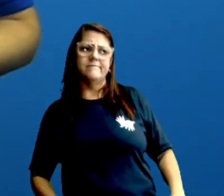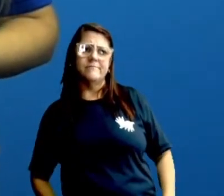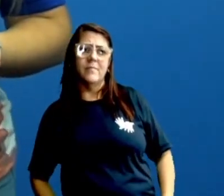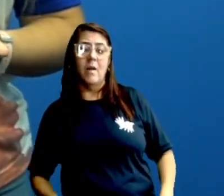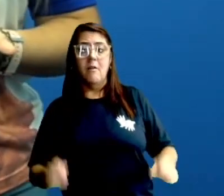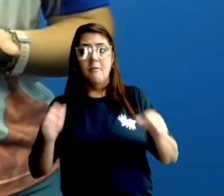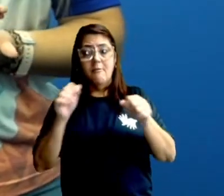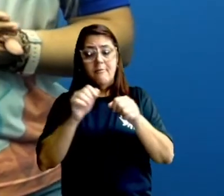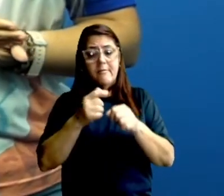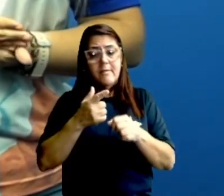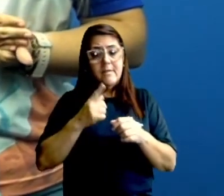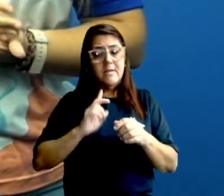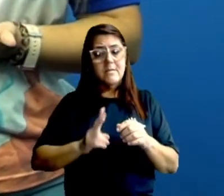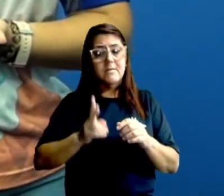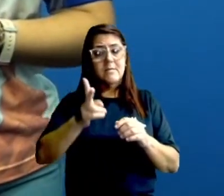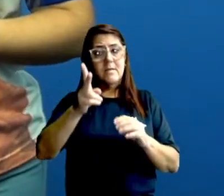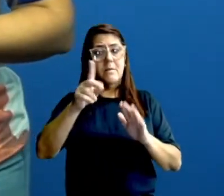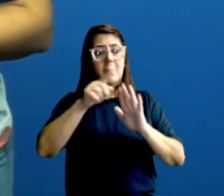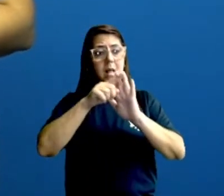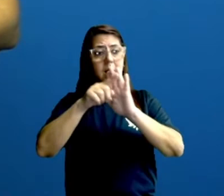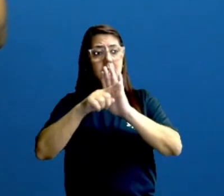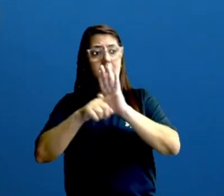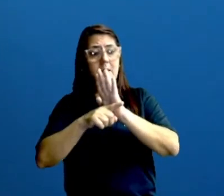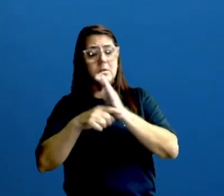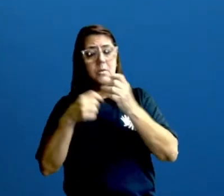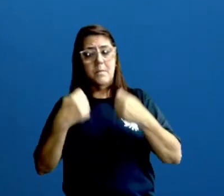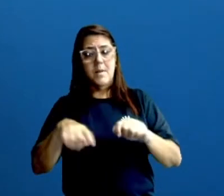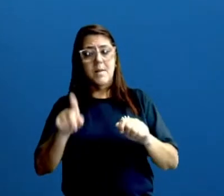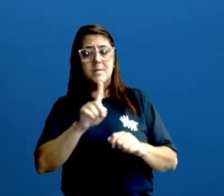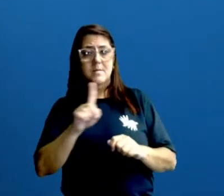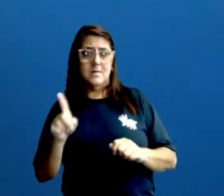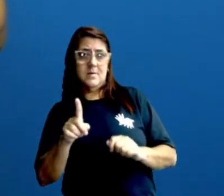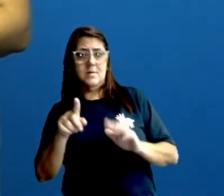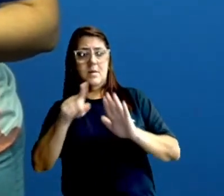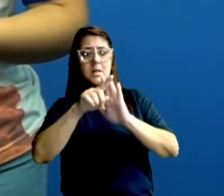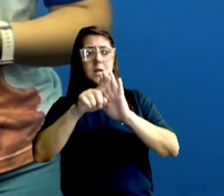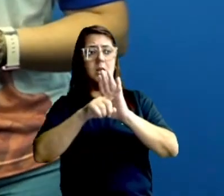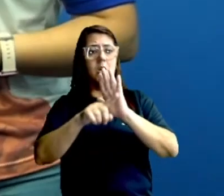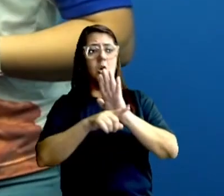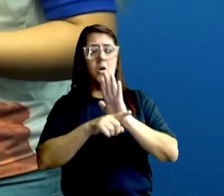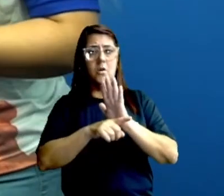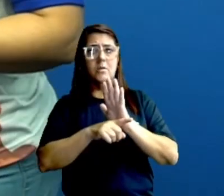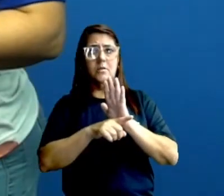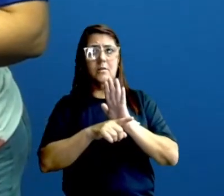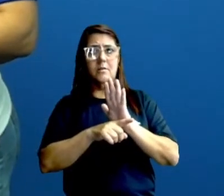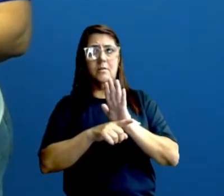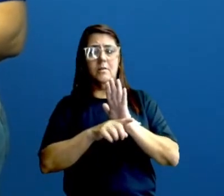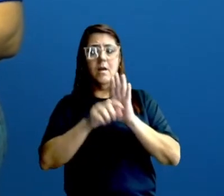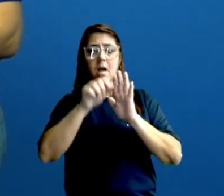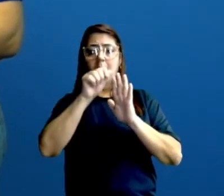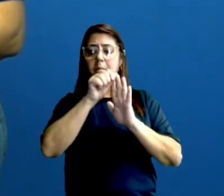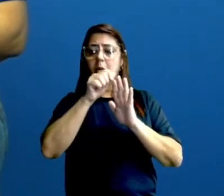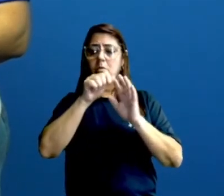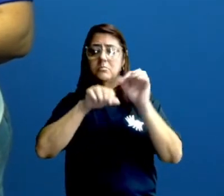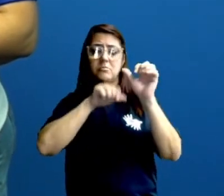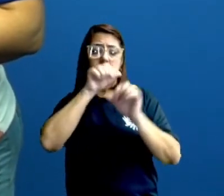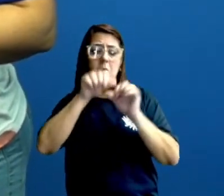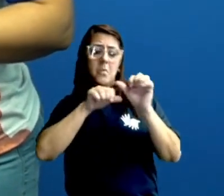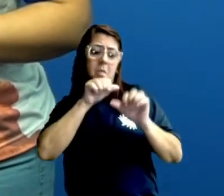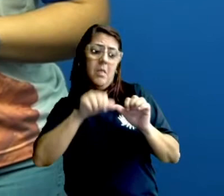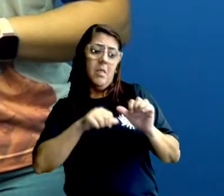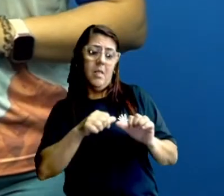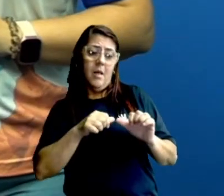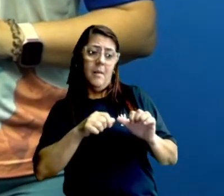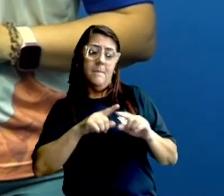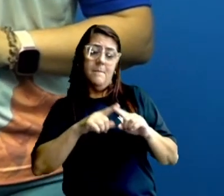quero dizer que nem toda lista precisa estar em ordem alfabética. Ela pode seguir ordem de importância